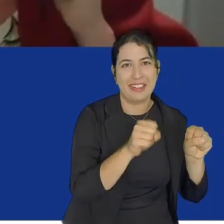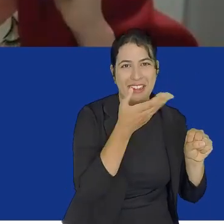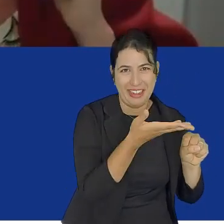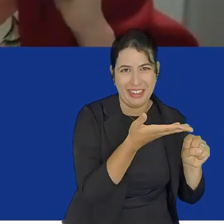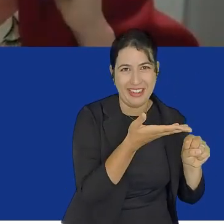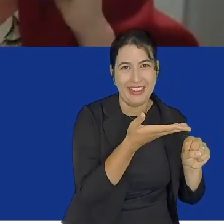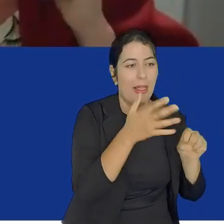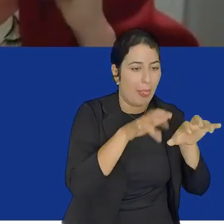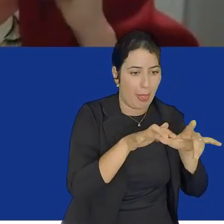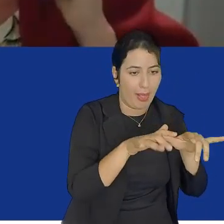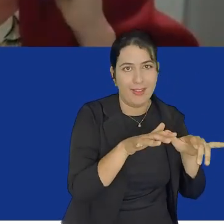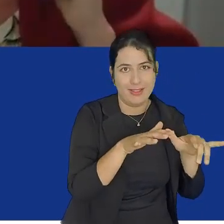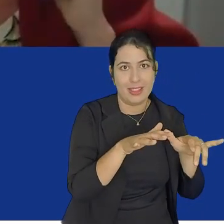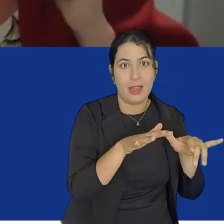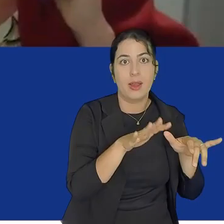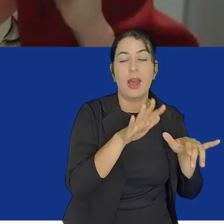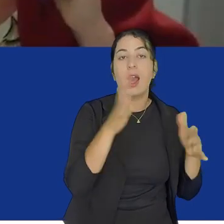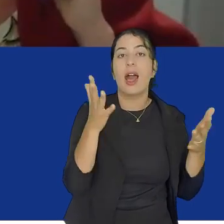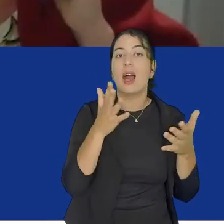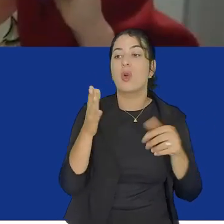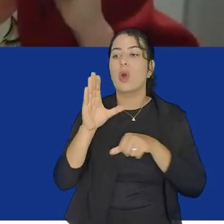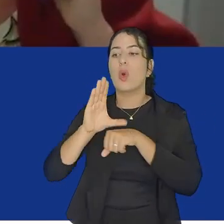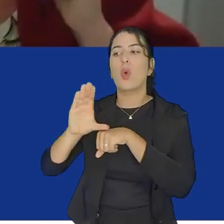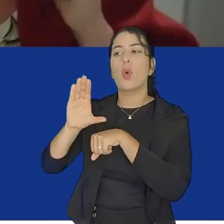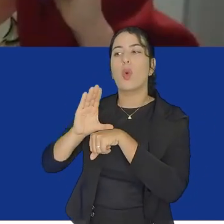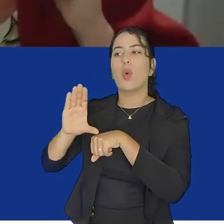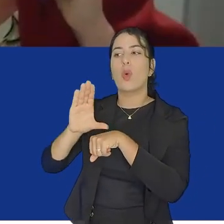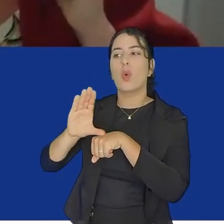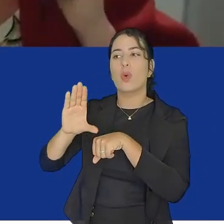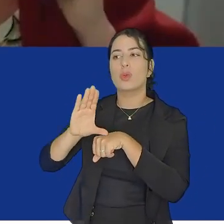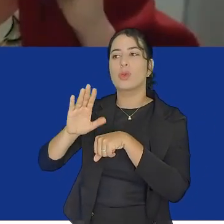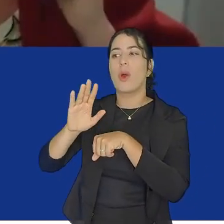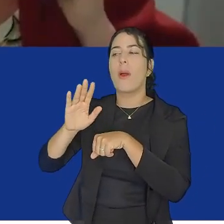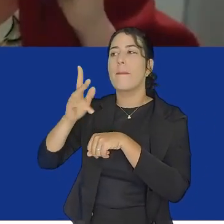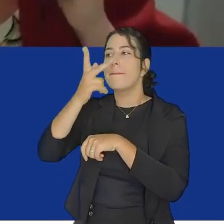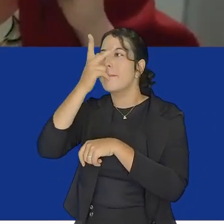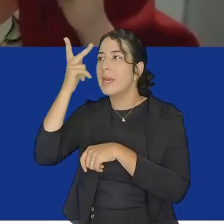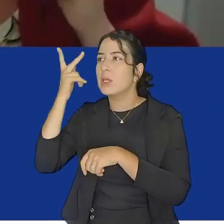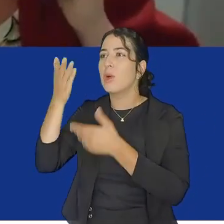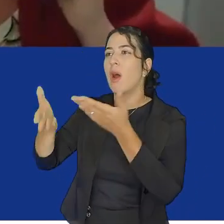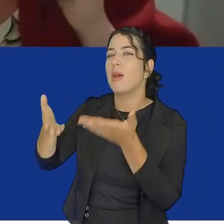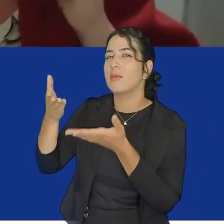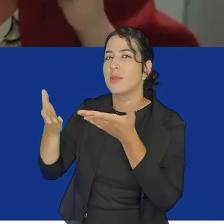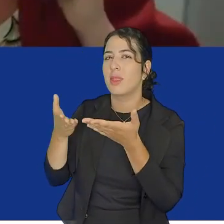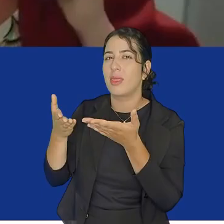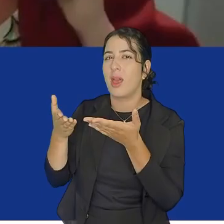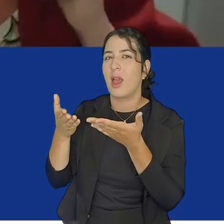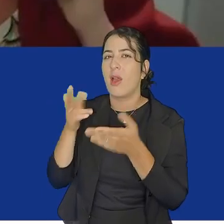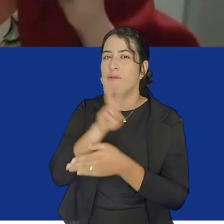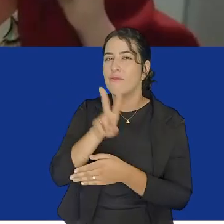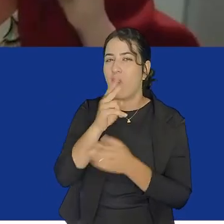me melhorar como gestor, pode ser que isso já tenha um questionamento, né? Então, como é que a gente constrói